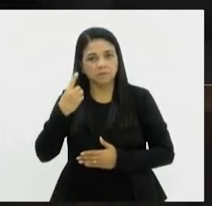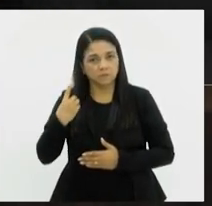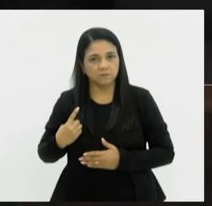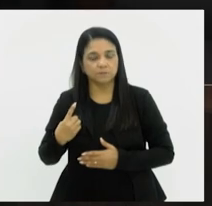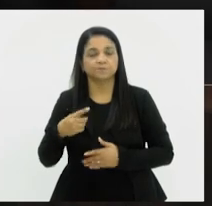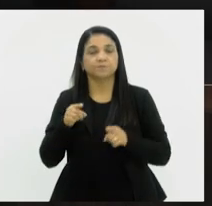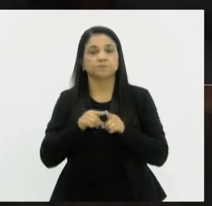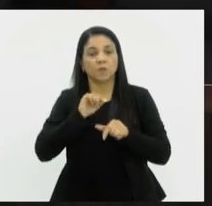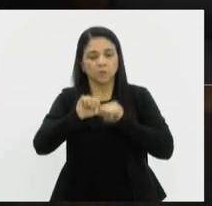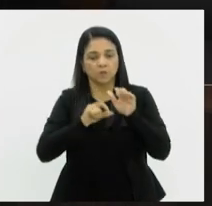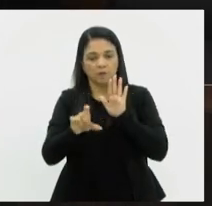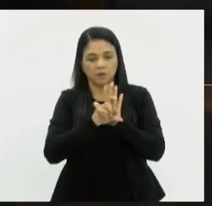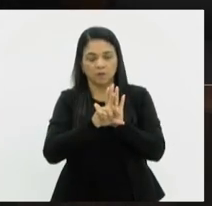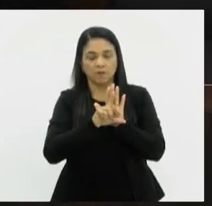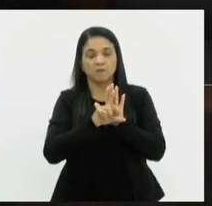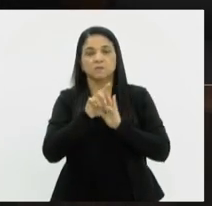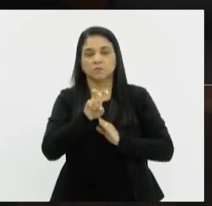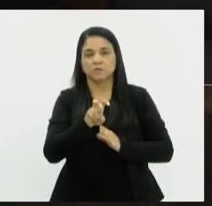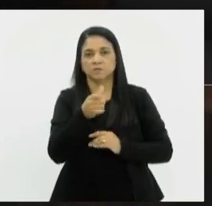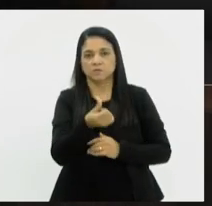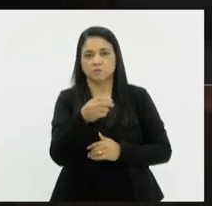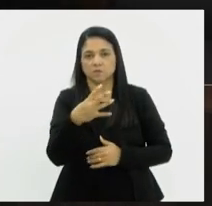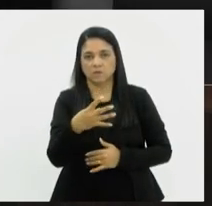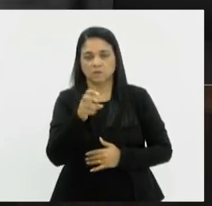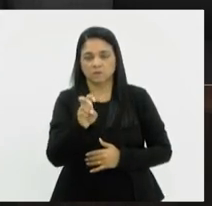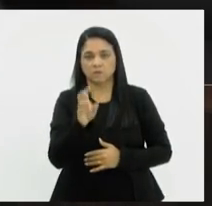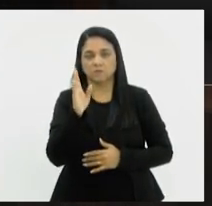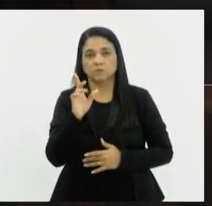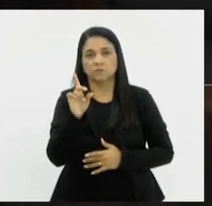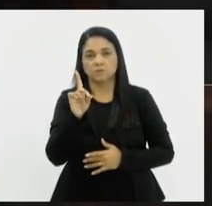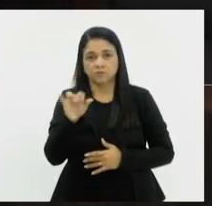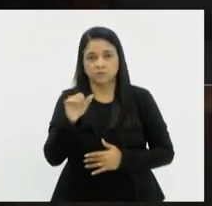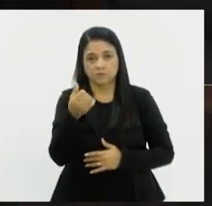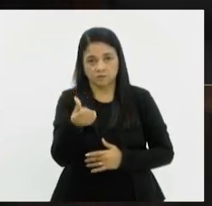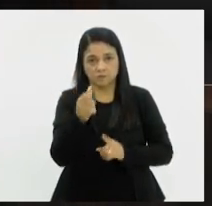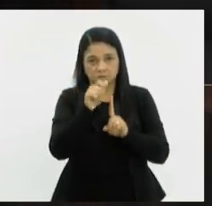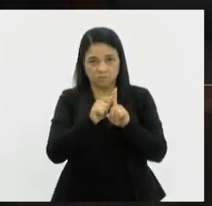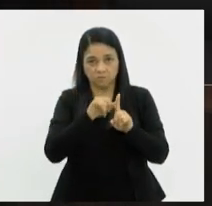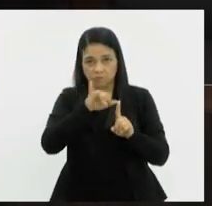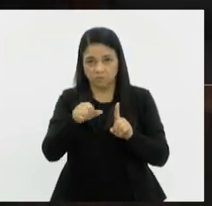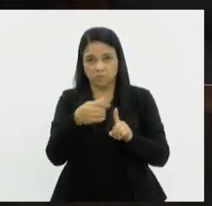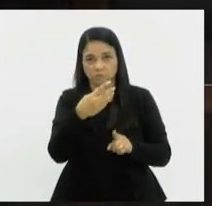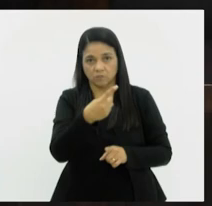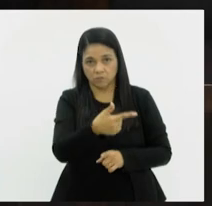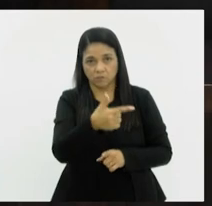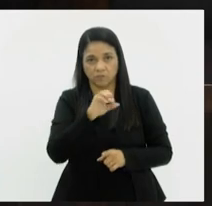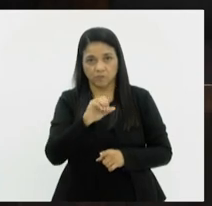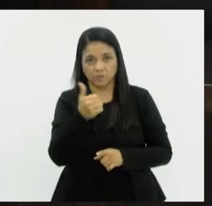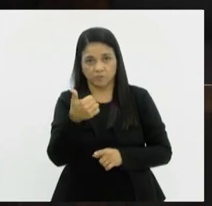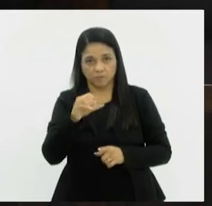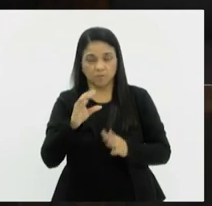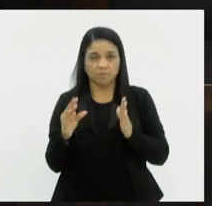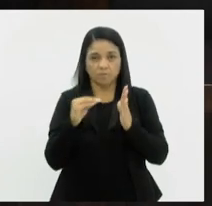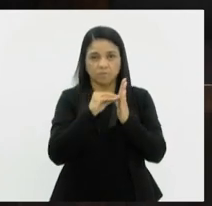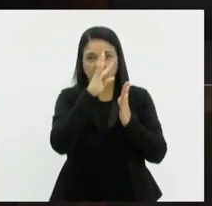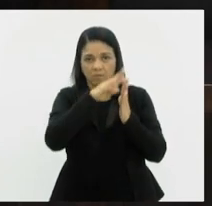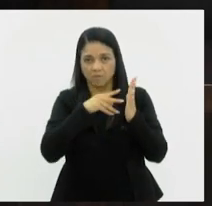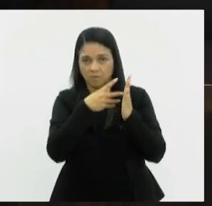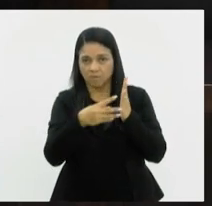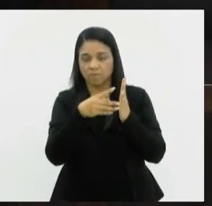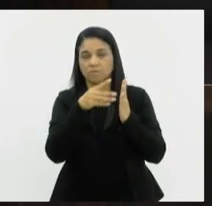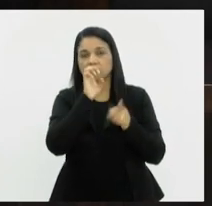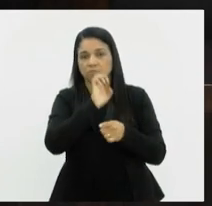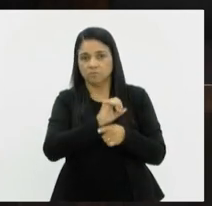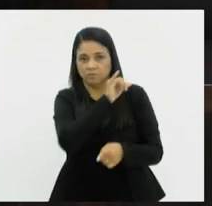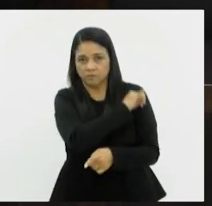que altera a lei número 5.645, de 6 de janeiro de 2010, para incluir no calendário oficial